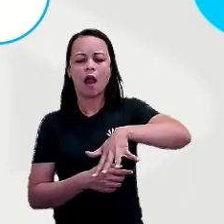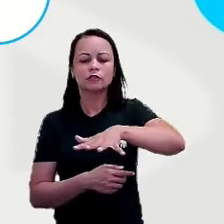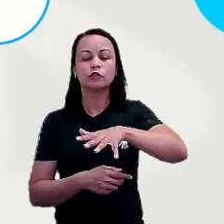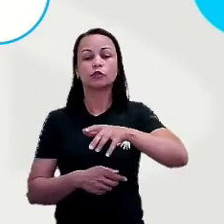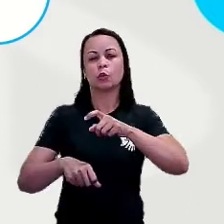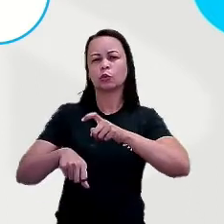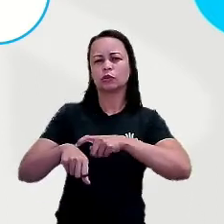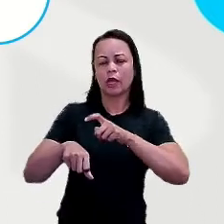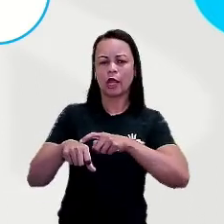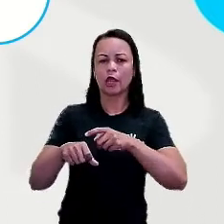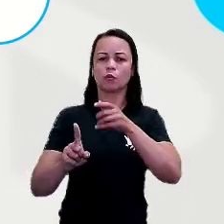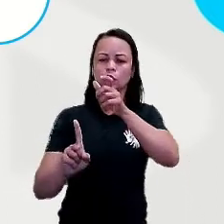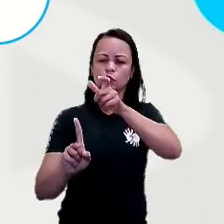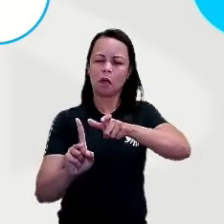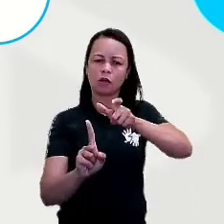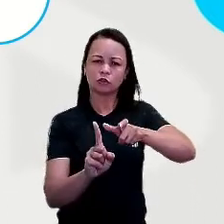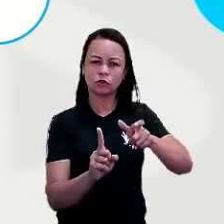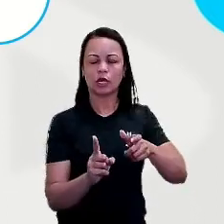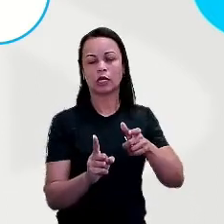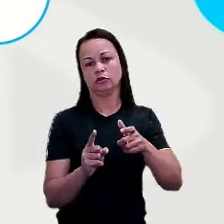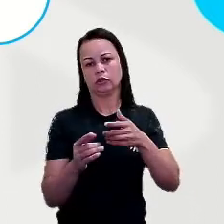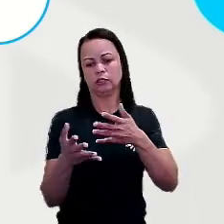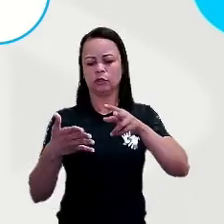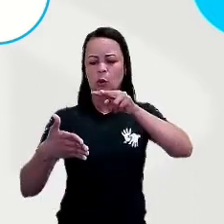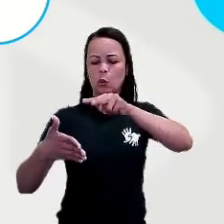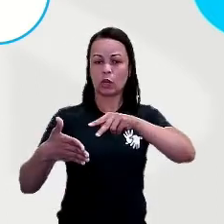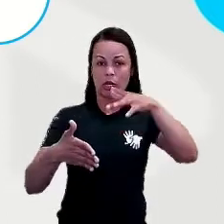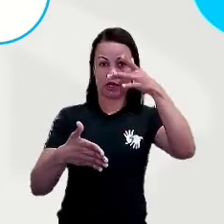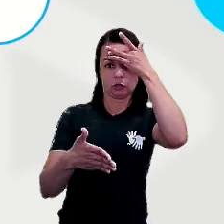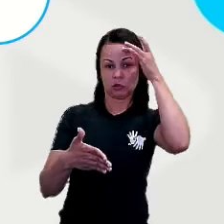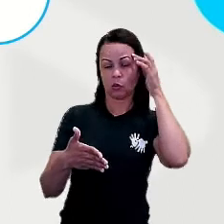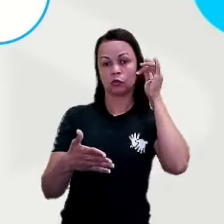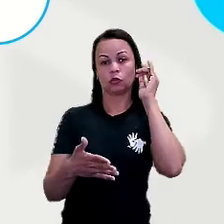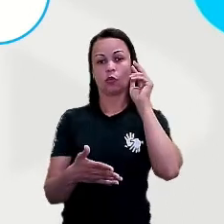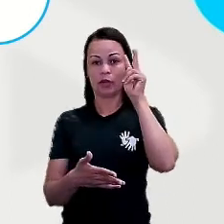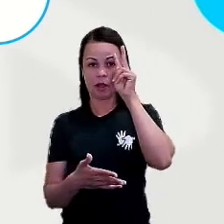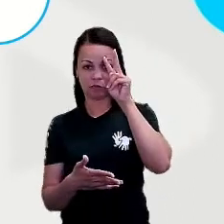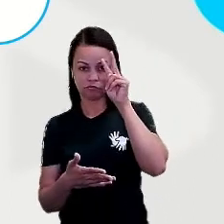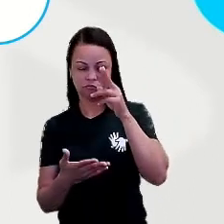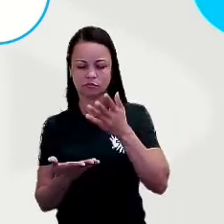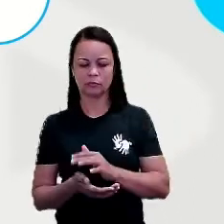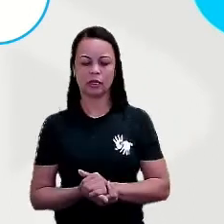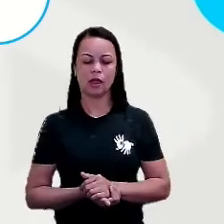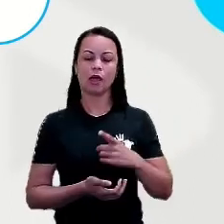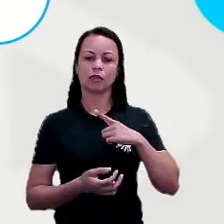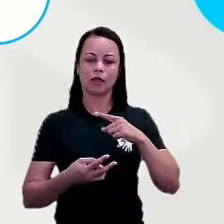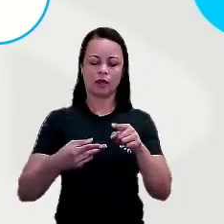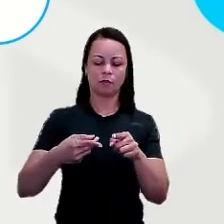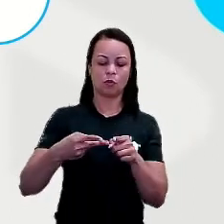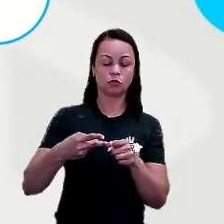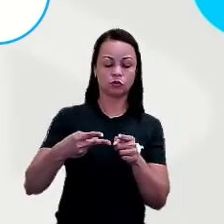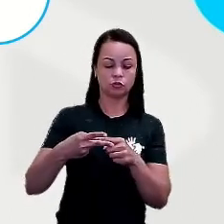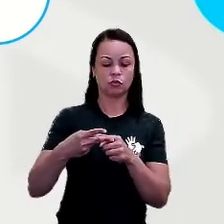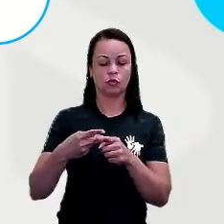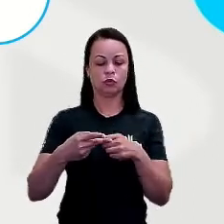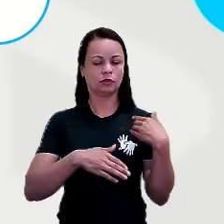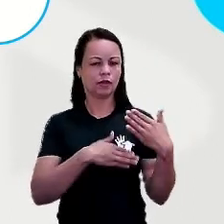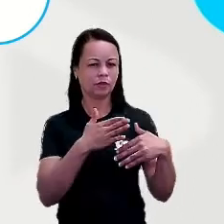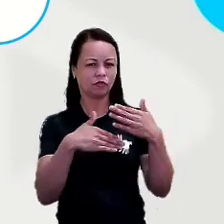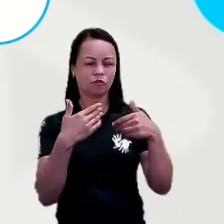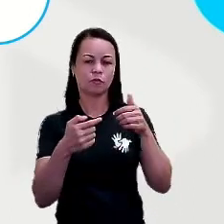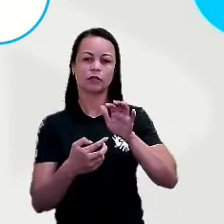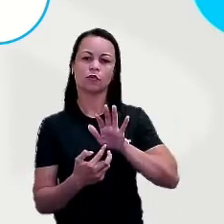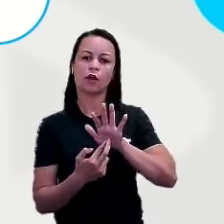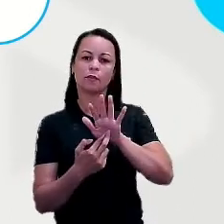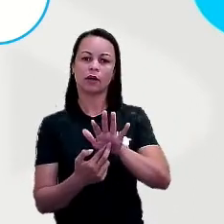as personagens, situando o leitor ali sobre aquela história. Temos também um desenvolvimento, que